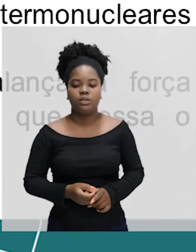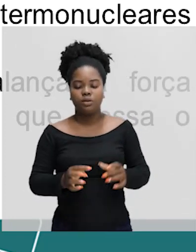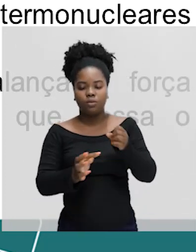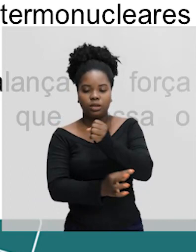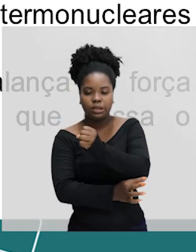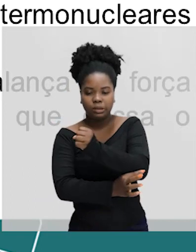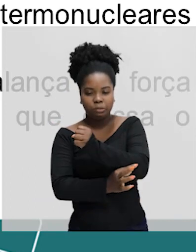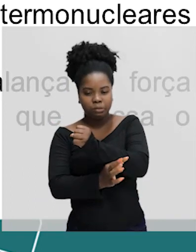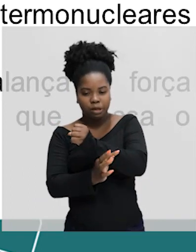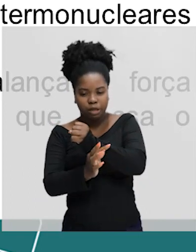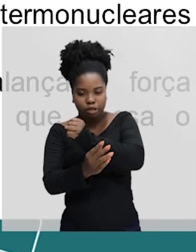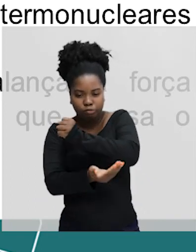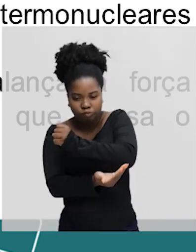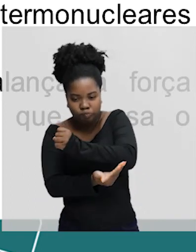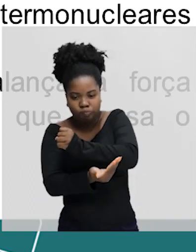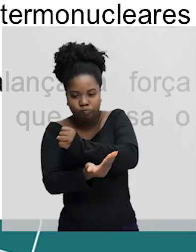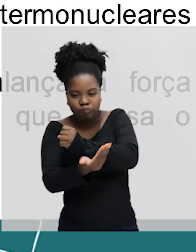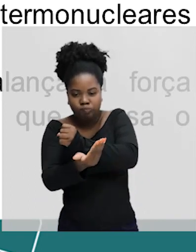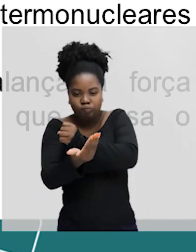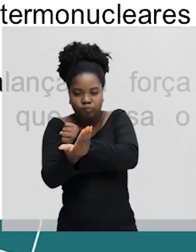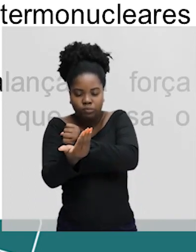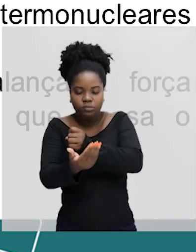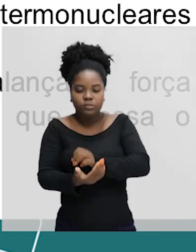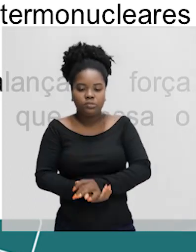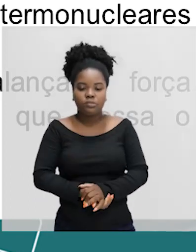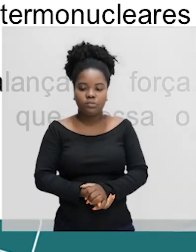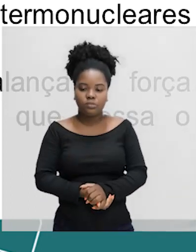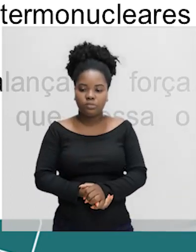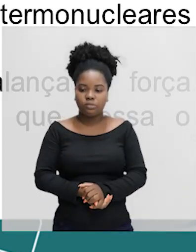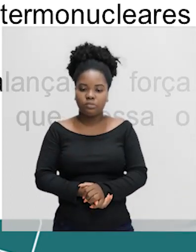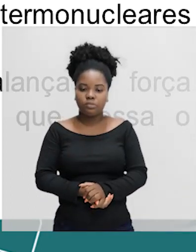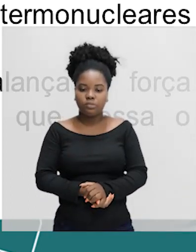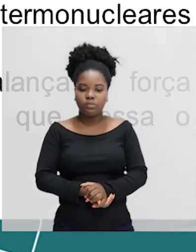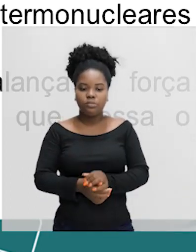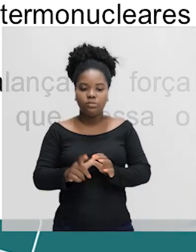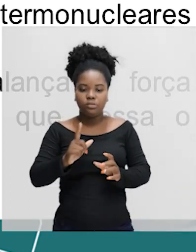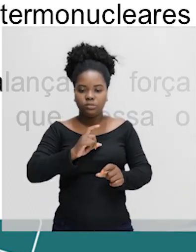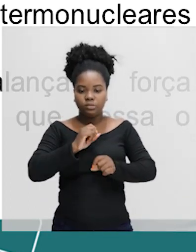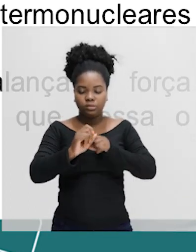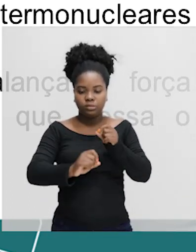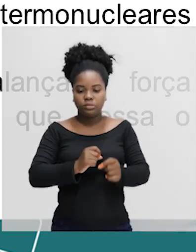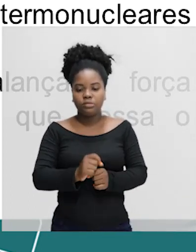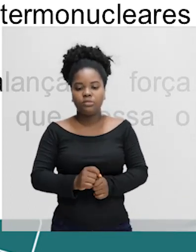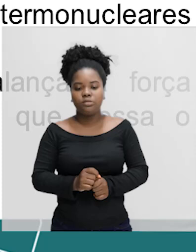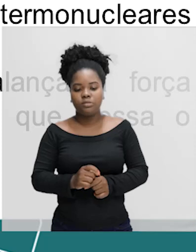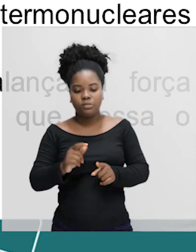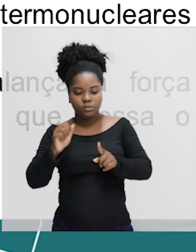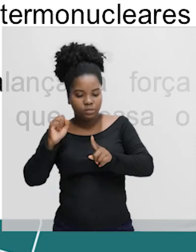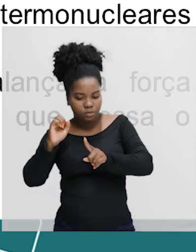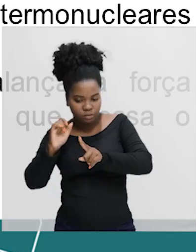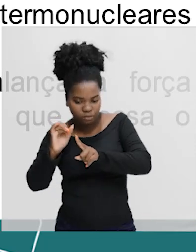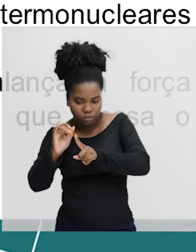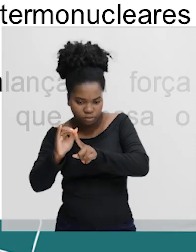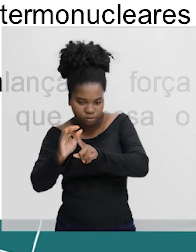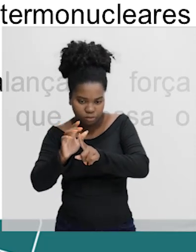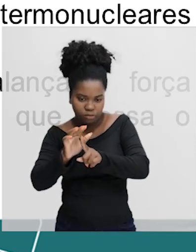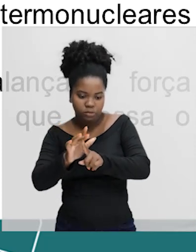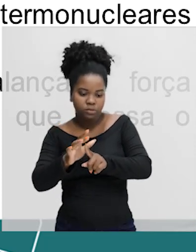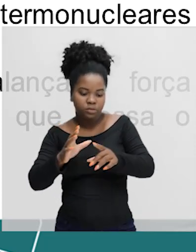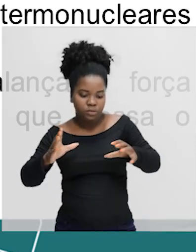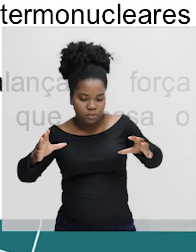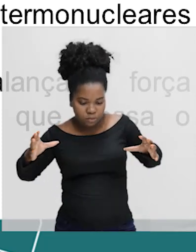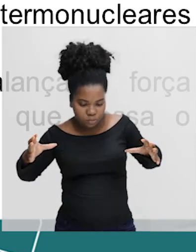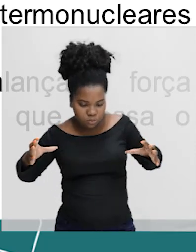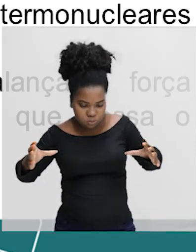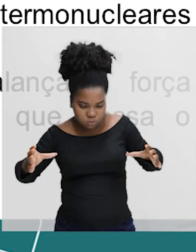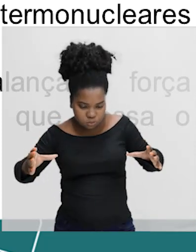tá, ok? Ou seja, eu tenho ali uma grande concentração de matéria, né, de gás. Okay? Todo esse gás está sendo